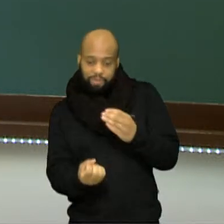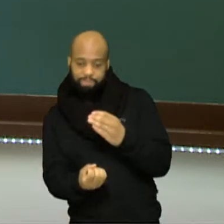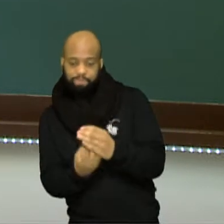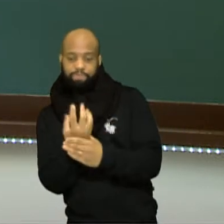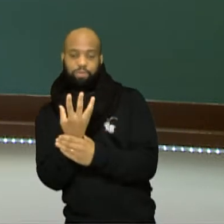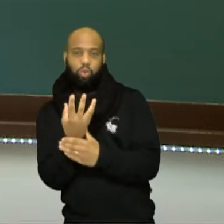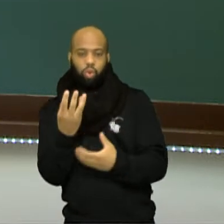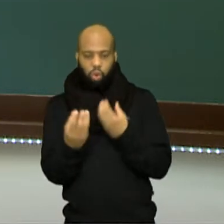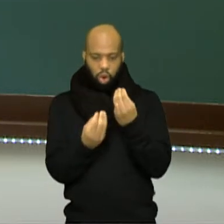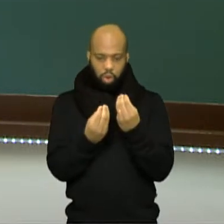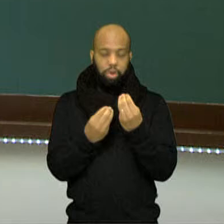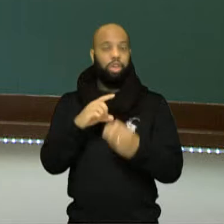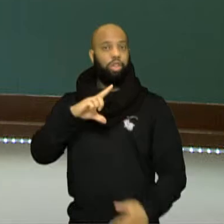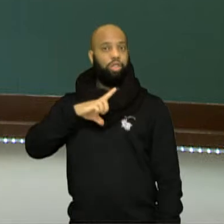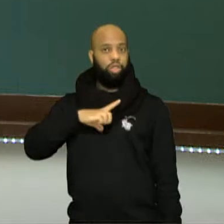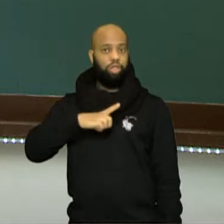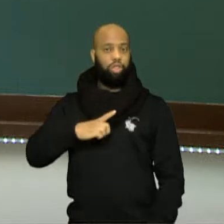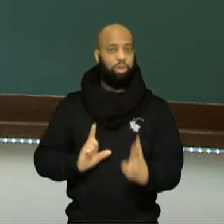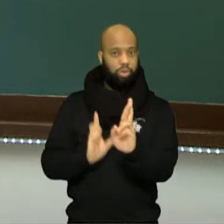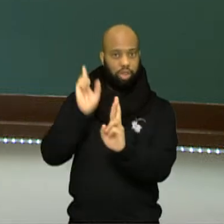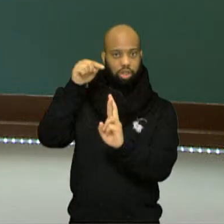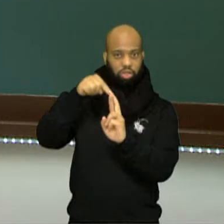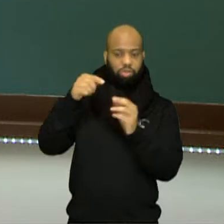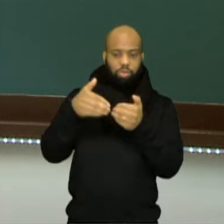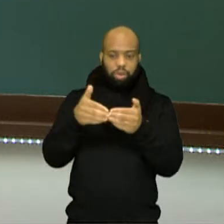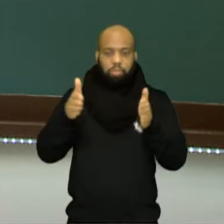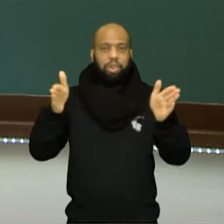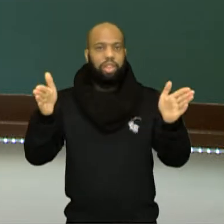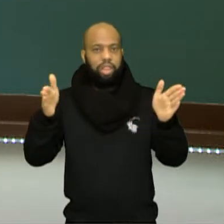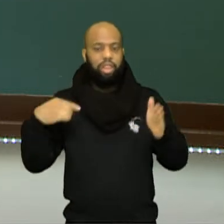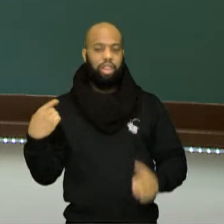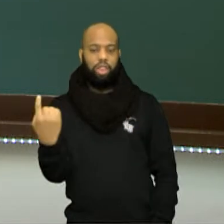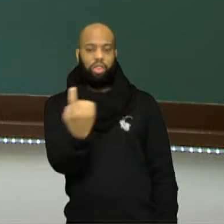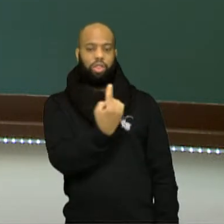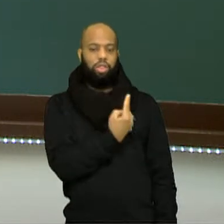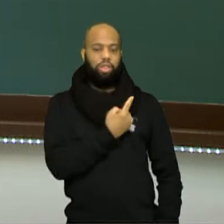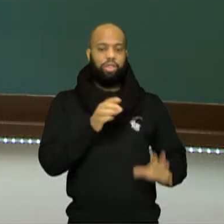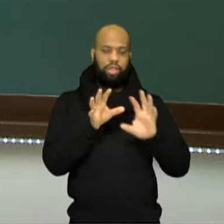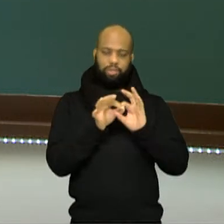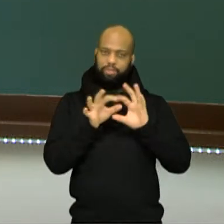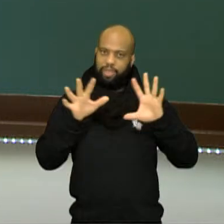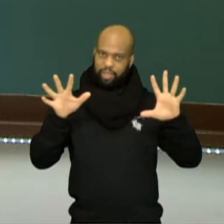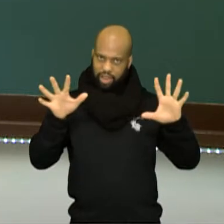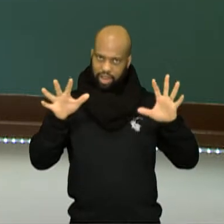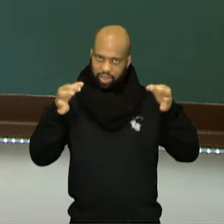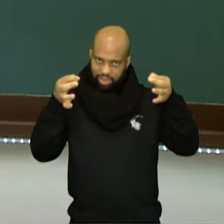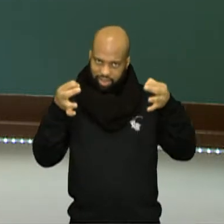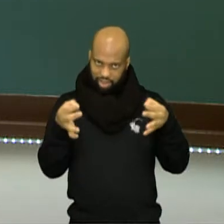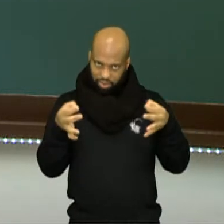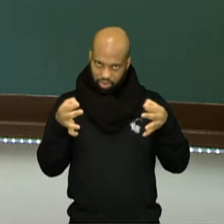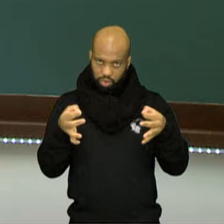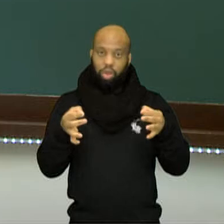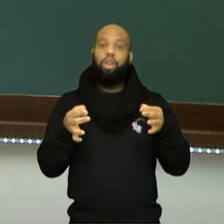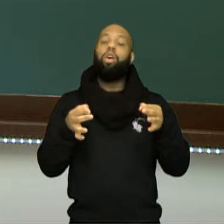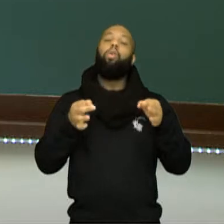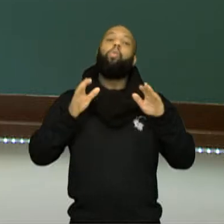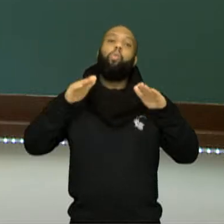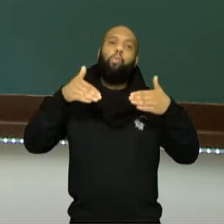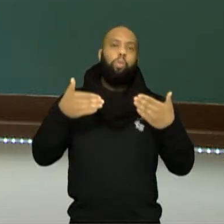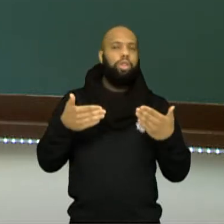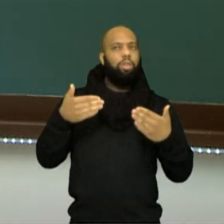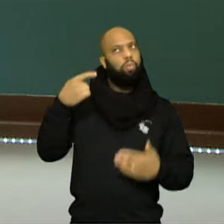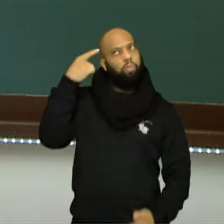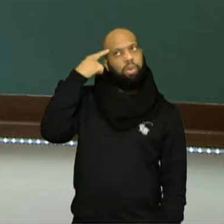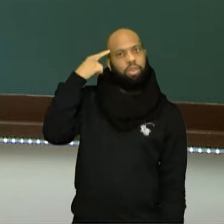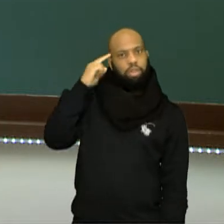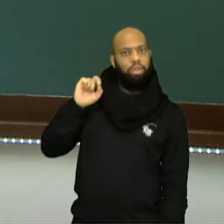formulada com o objetivo de ampliar a nossa liberdade, tá? Acontece então,